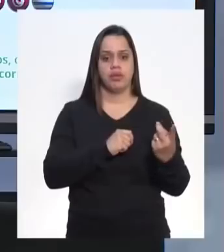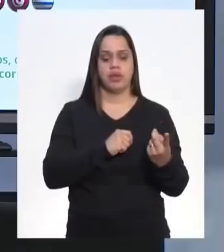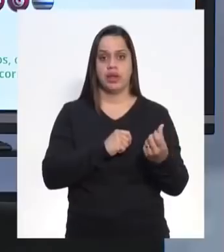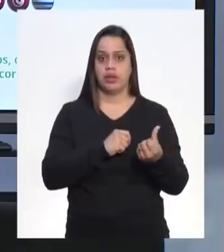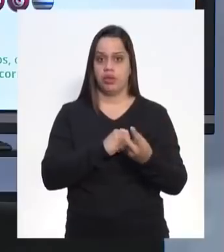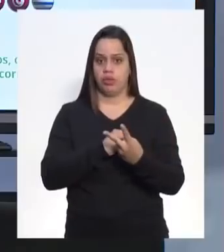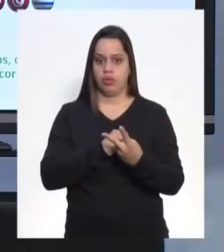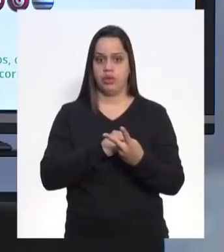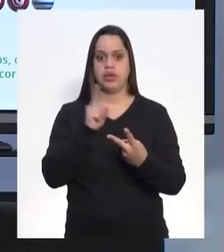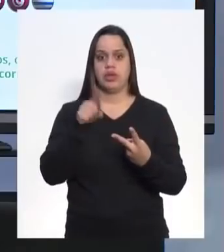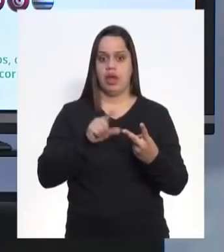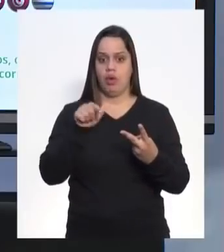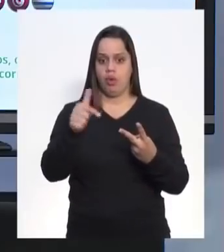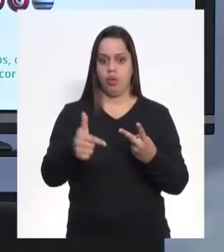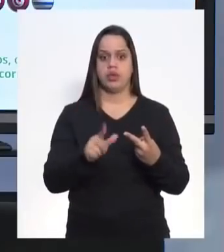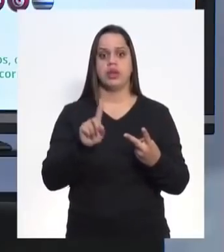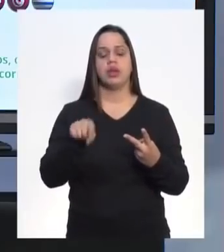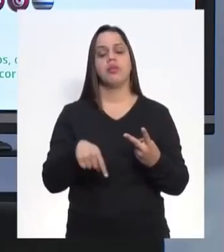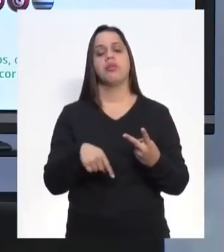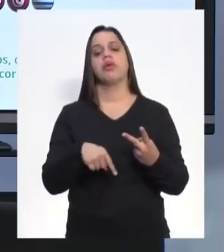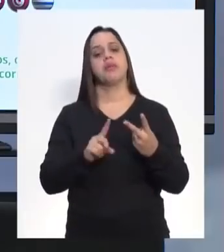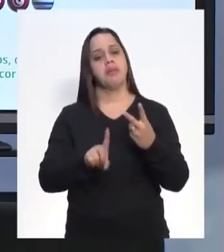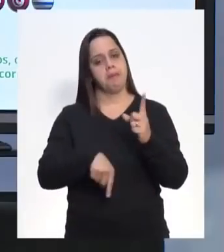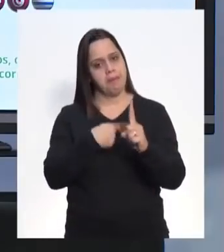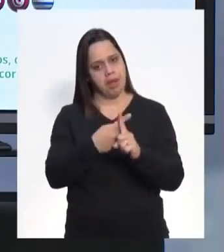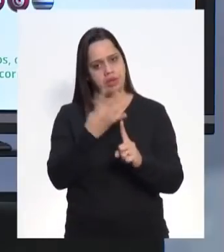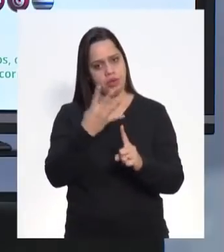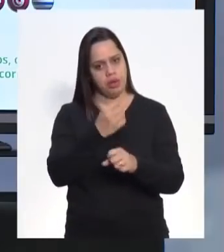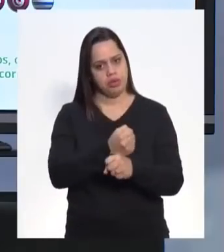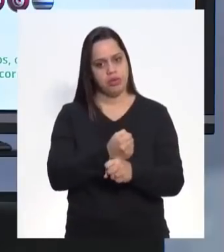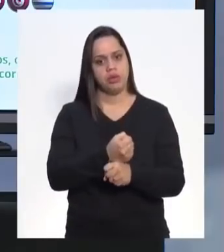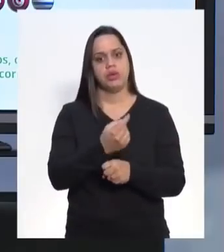1962, né? Que é a próxima, mais 4 anos,